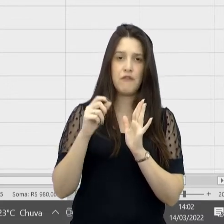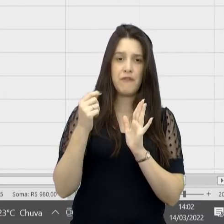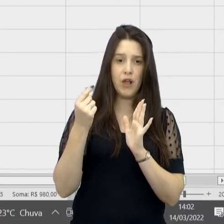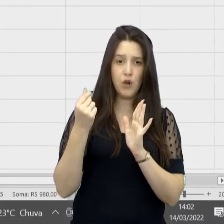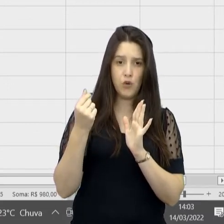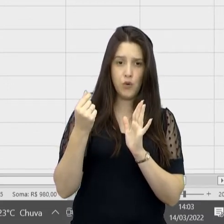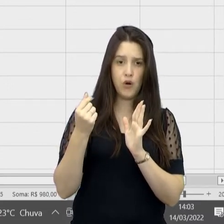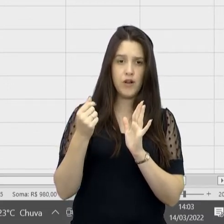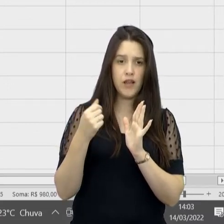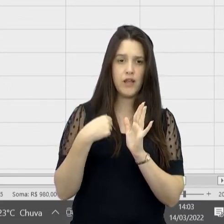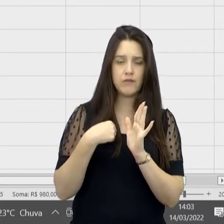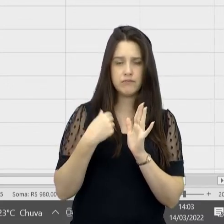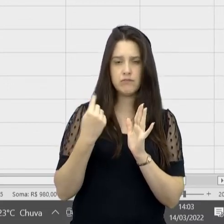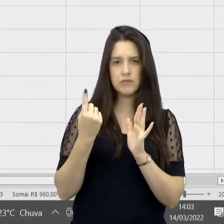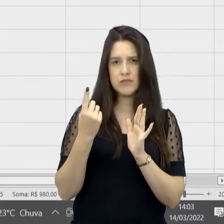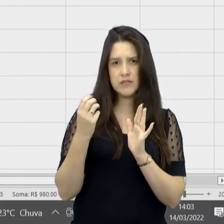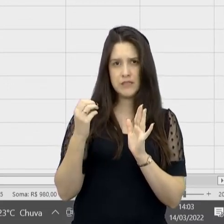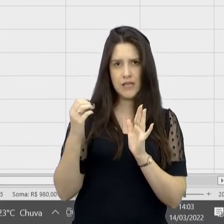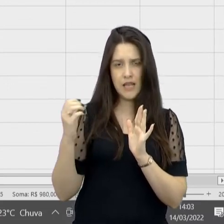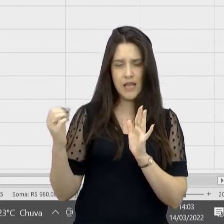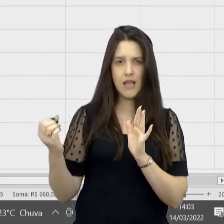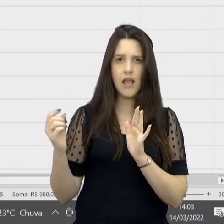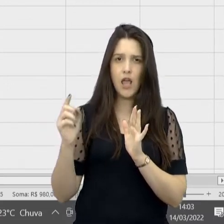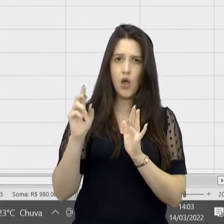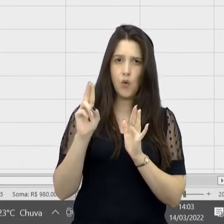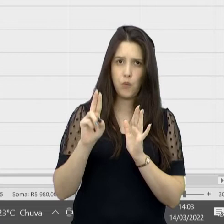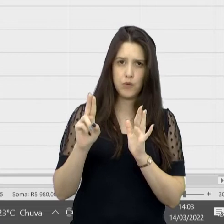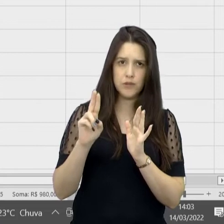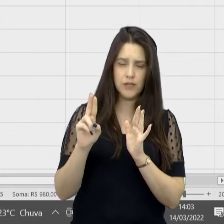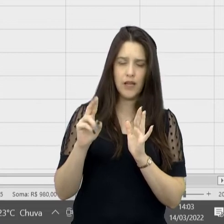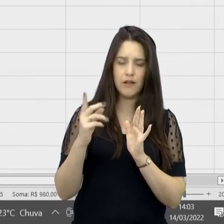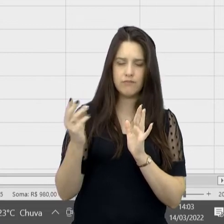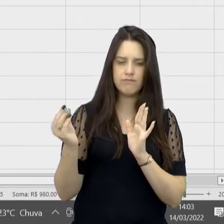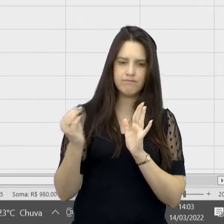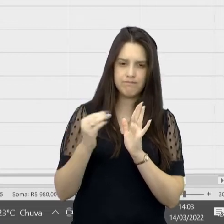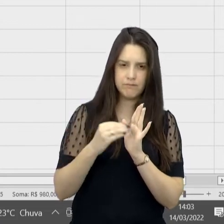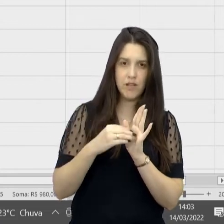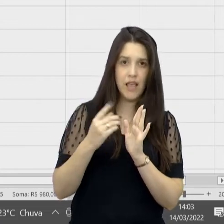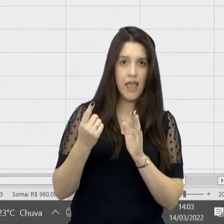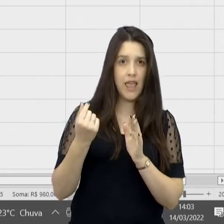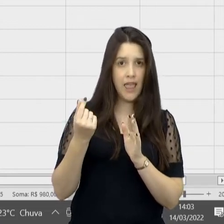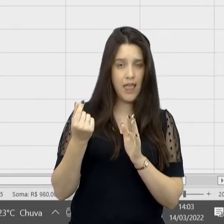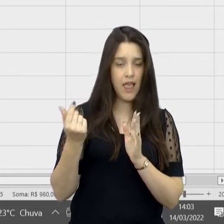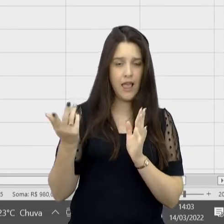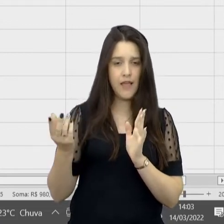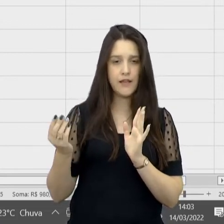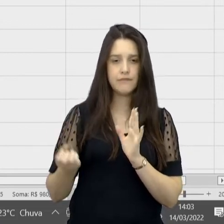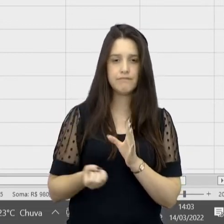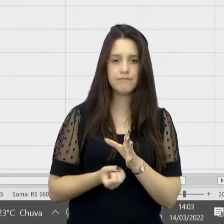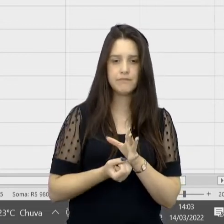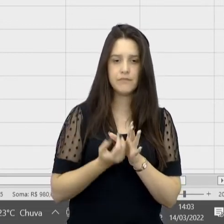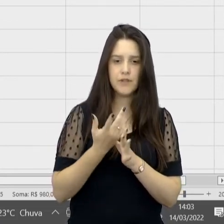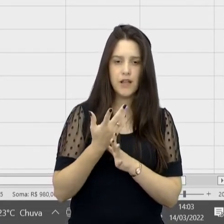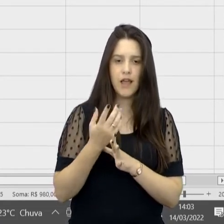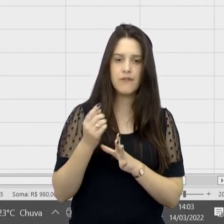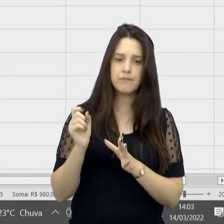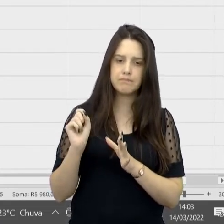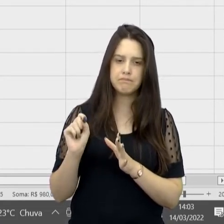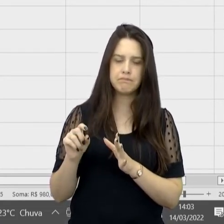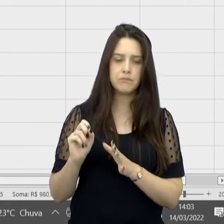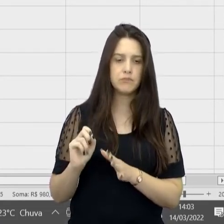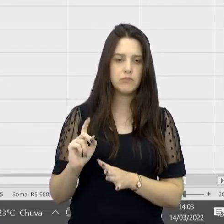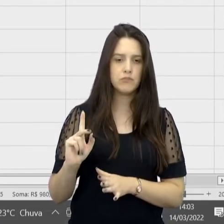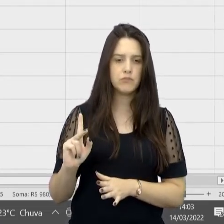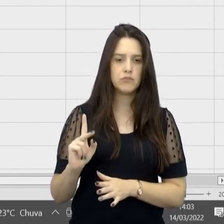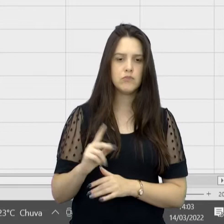que a gente trabalha, né? O valor monetário aí do Brasil, a gente trabalha em reais, e vai aparecer ,00. E aí eu